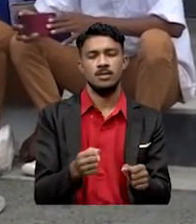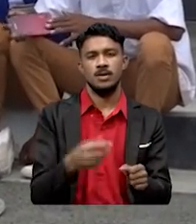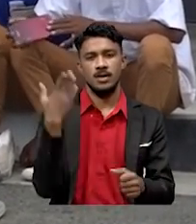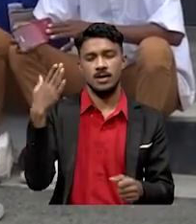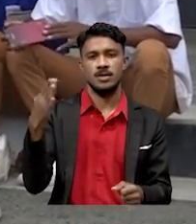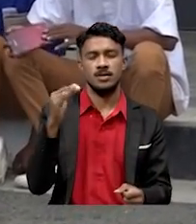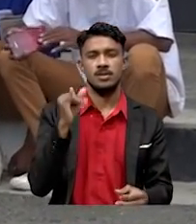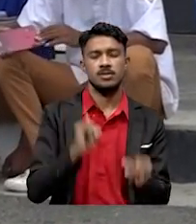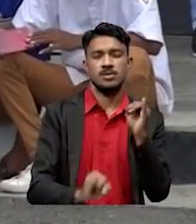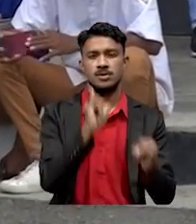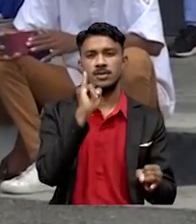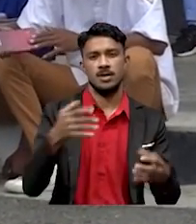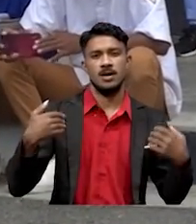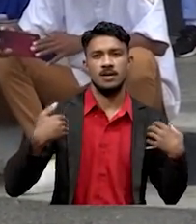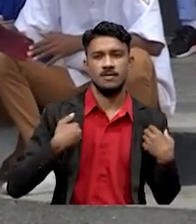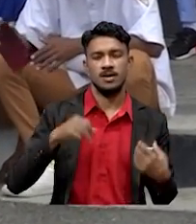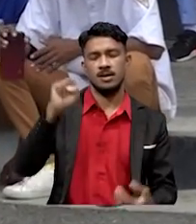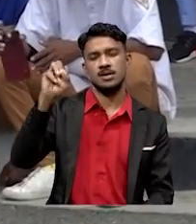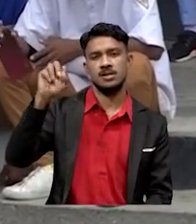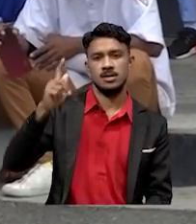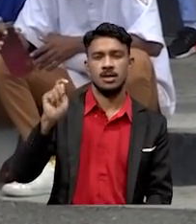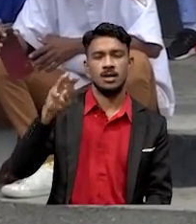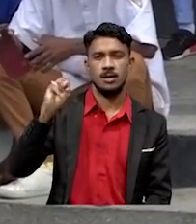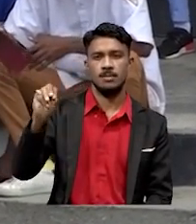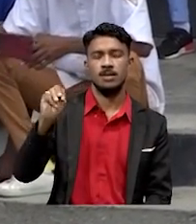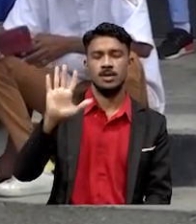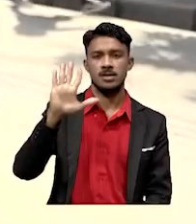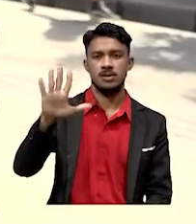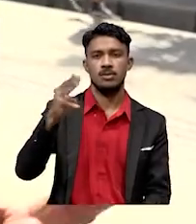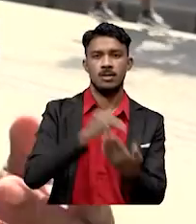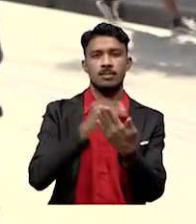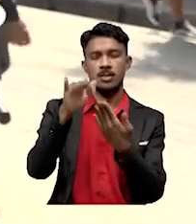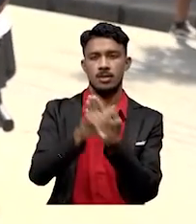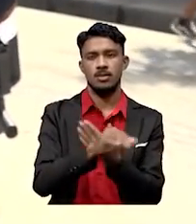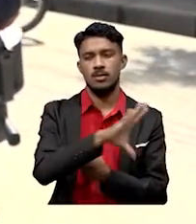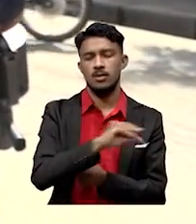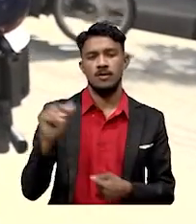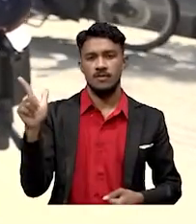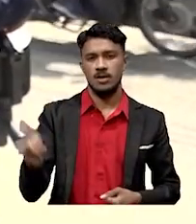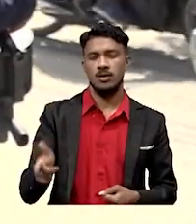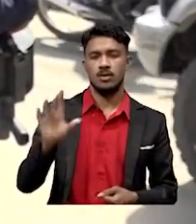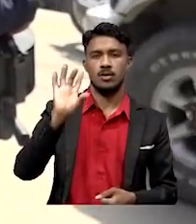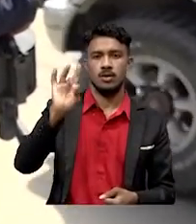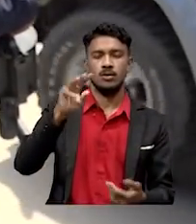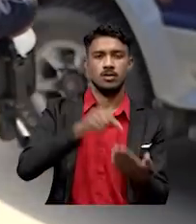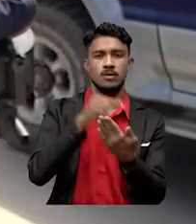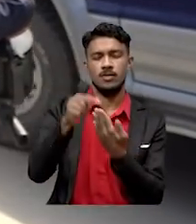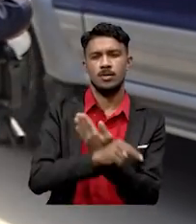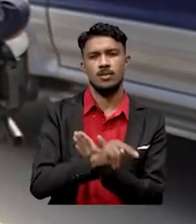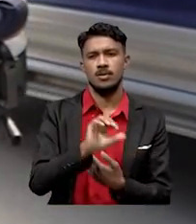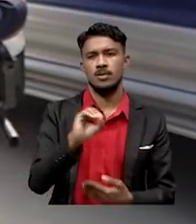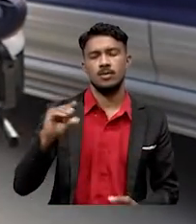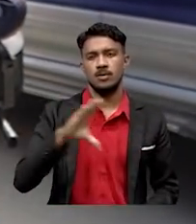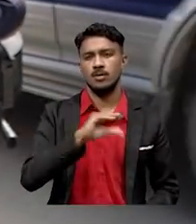né, ia STM, ia 5 de maio, nomos ia 8 de novembro, ia 12 de novembro. E